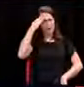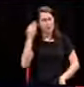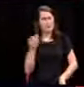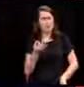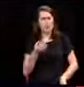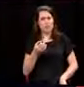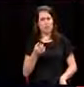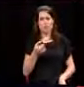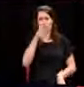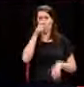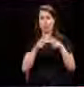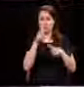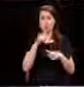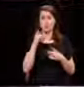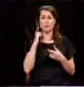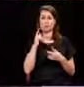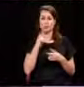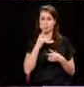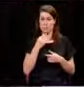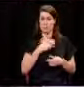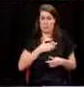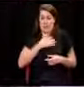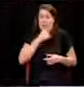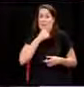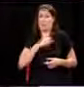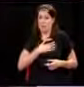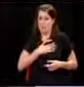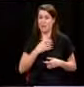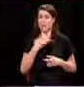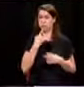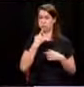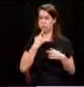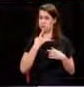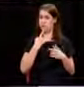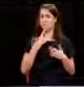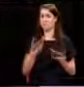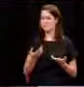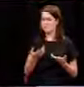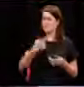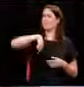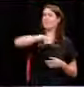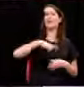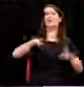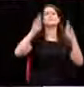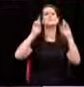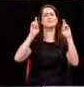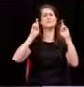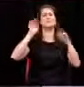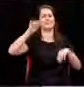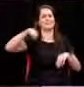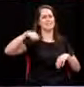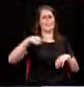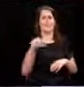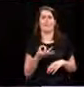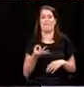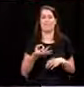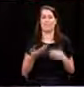utilizar este serviço. Nós também esperamos que sim. Como somos todos benfiquistas e os surdos também certamente serão muitos.